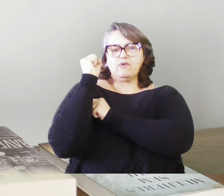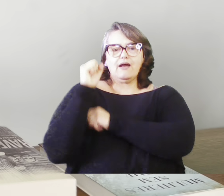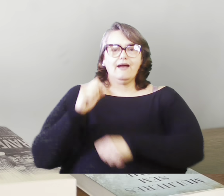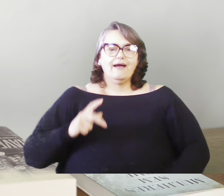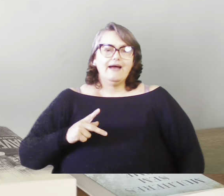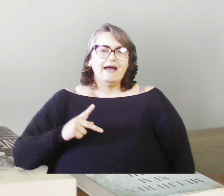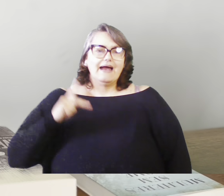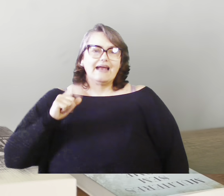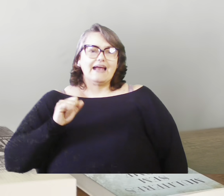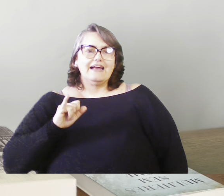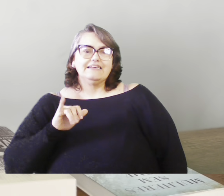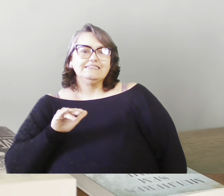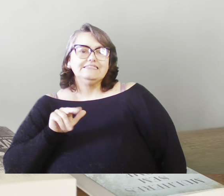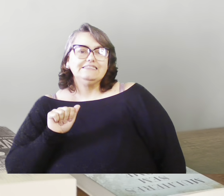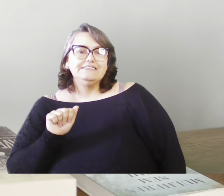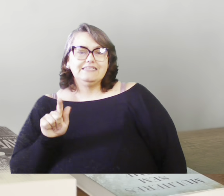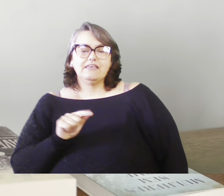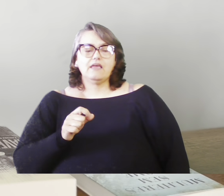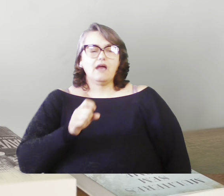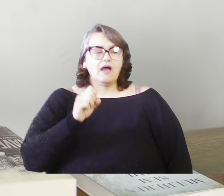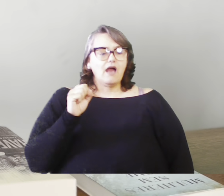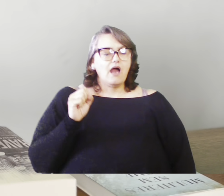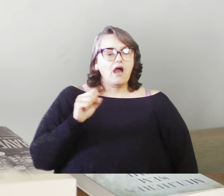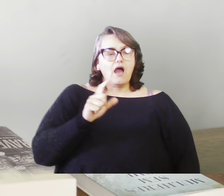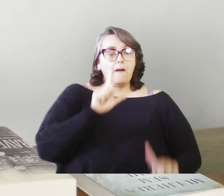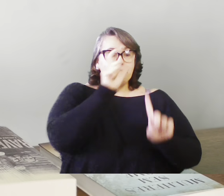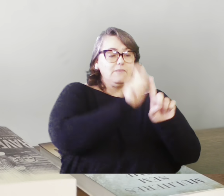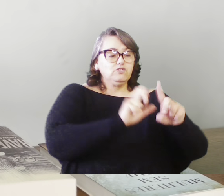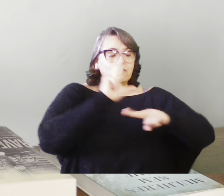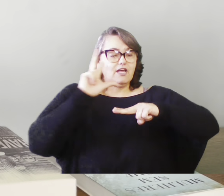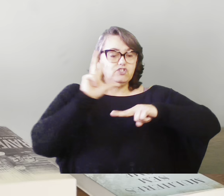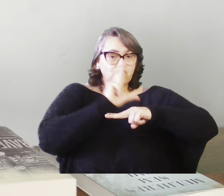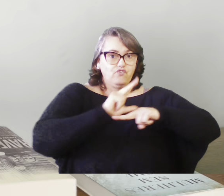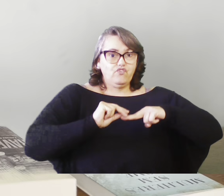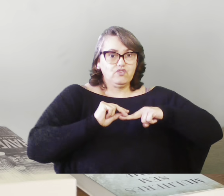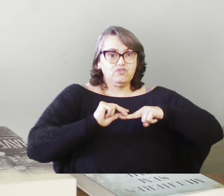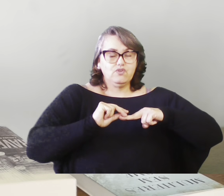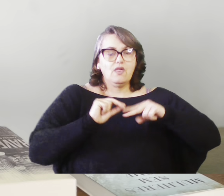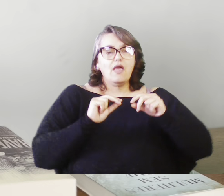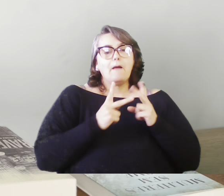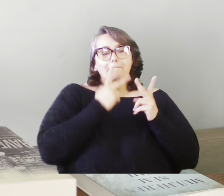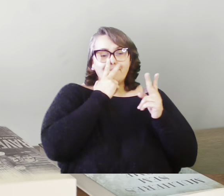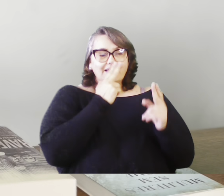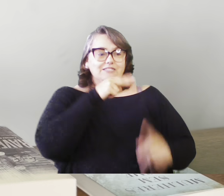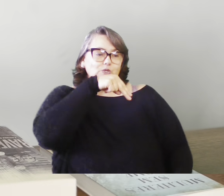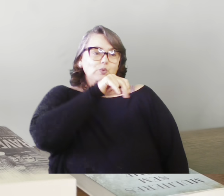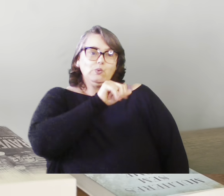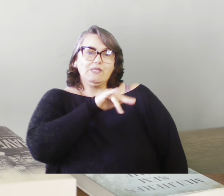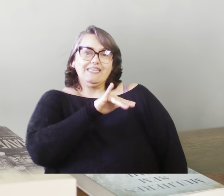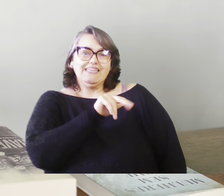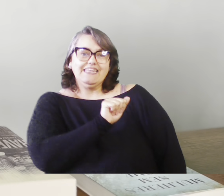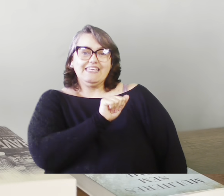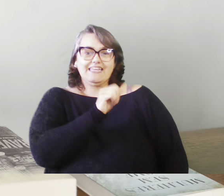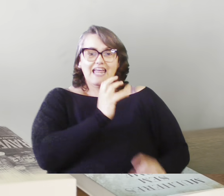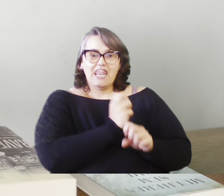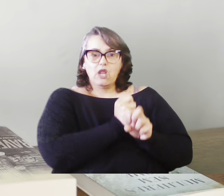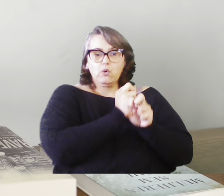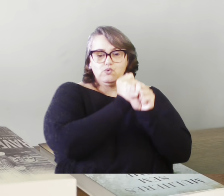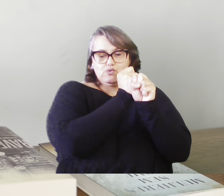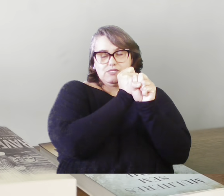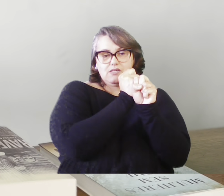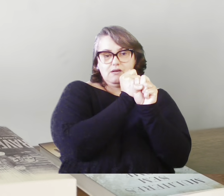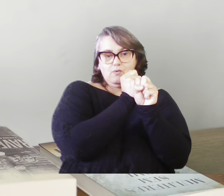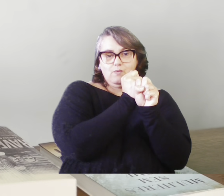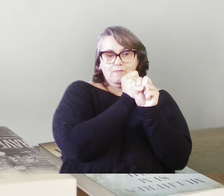fortes. Kasia, apesar de um personagem fictício, na verdade tem muito de Nina Iwanska na